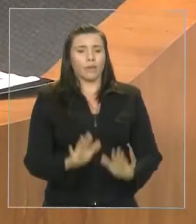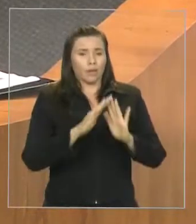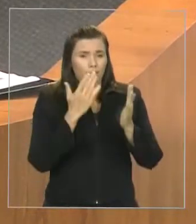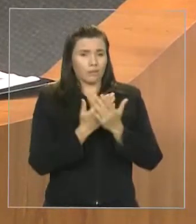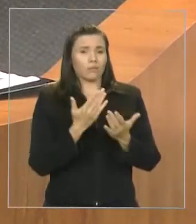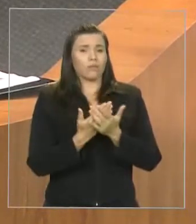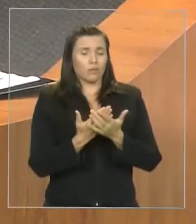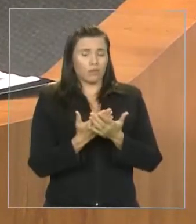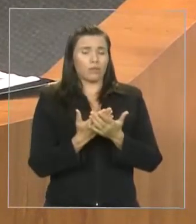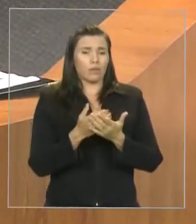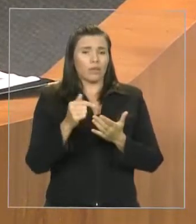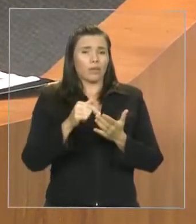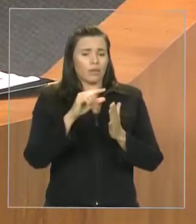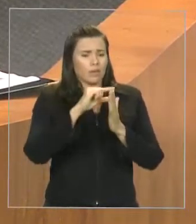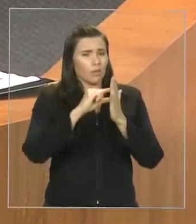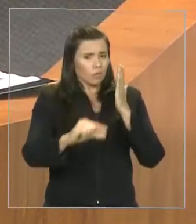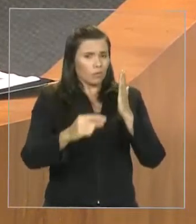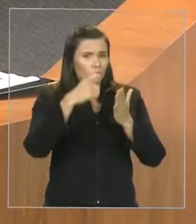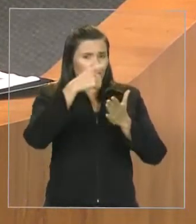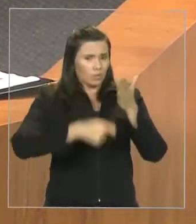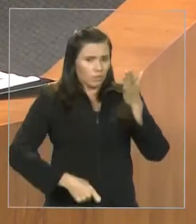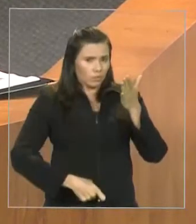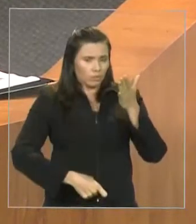claro. Escolas